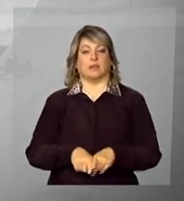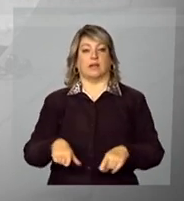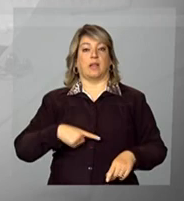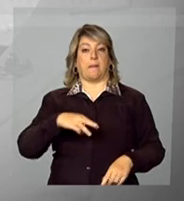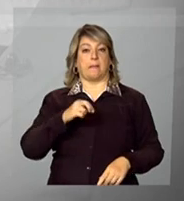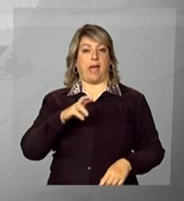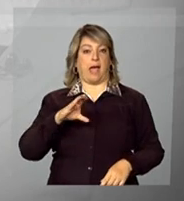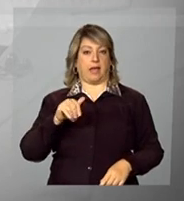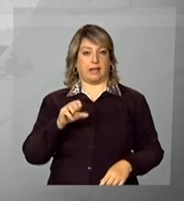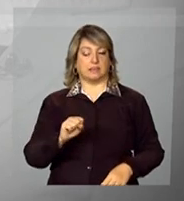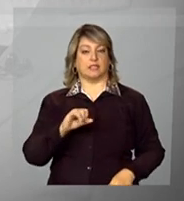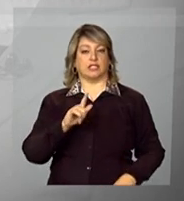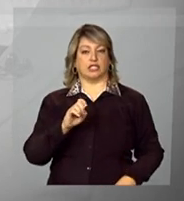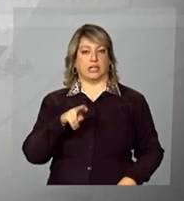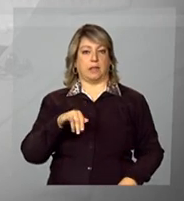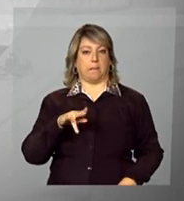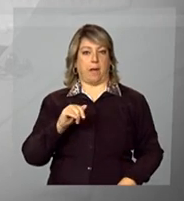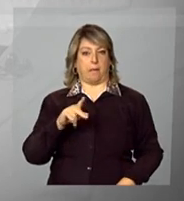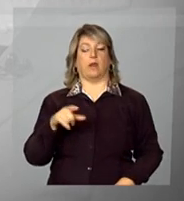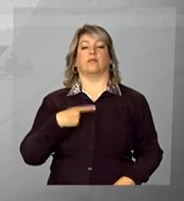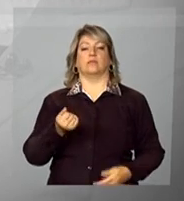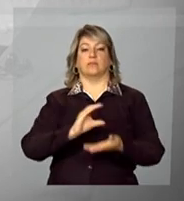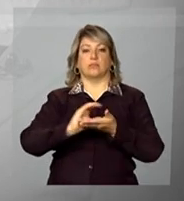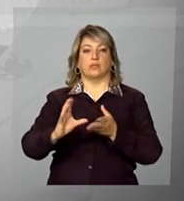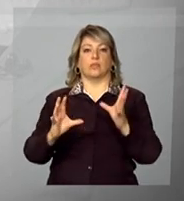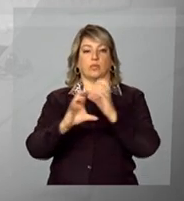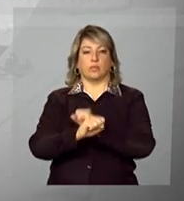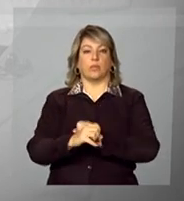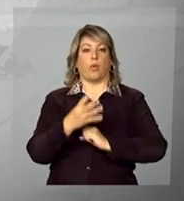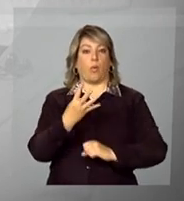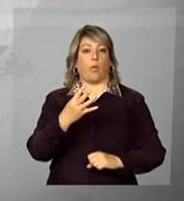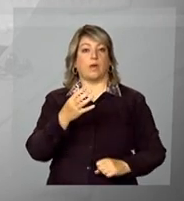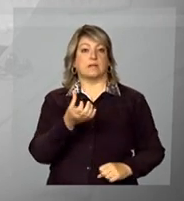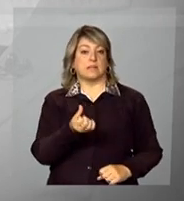Marrecas Genipapo, que deverá receber investimentos de